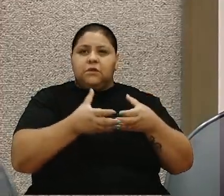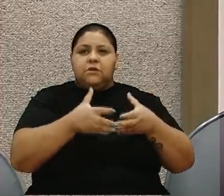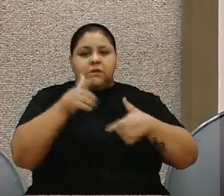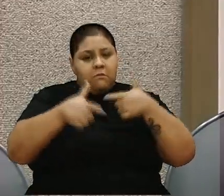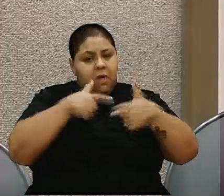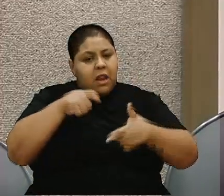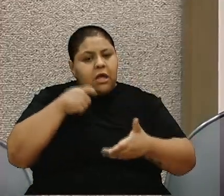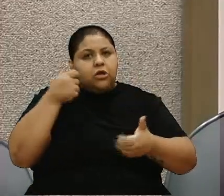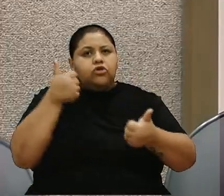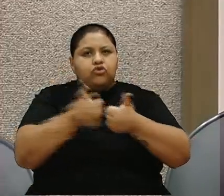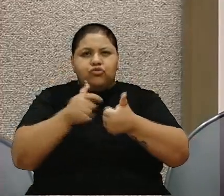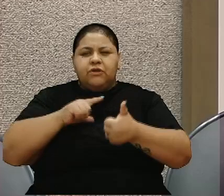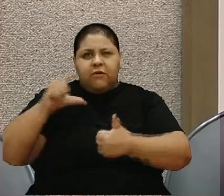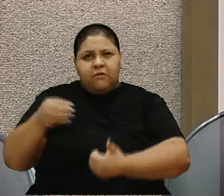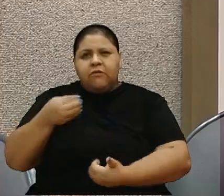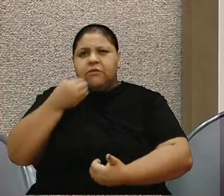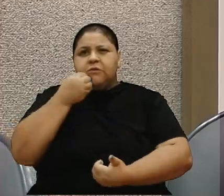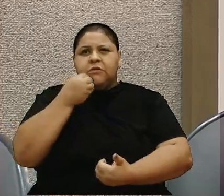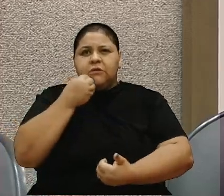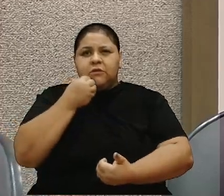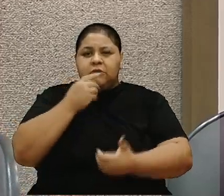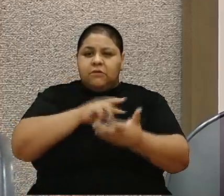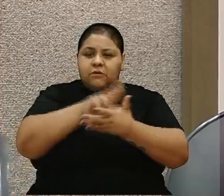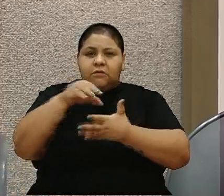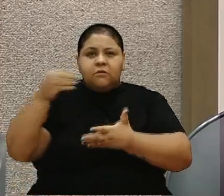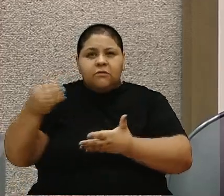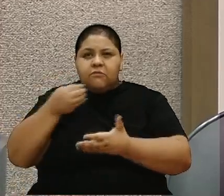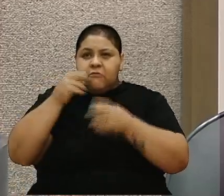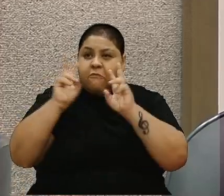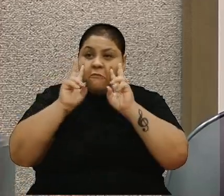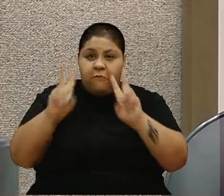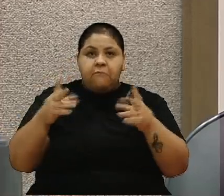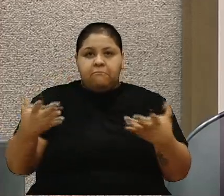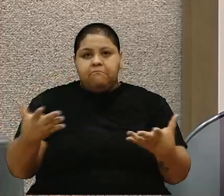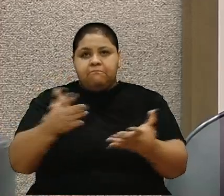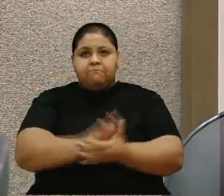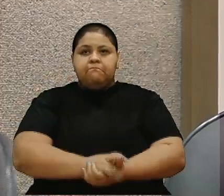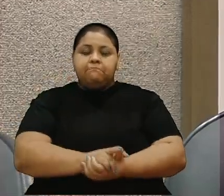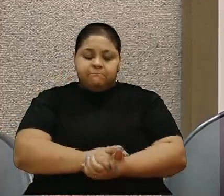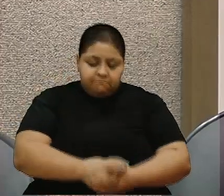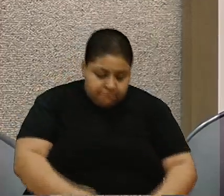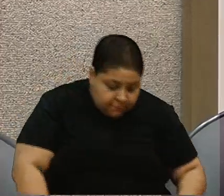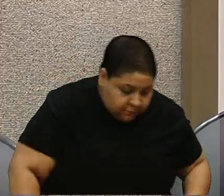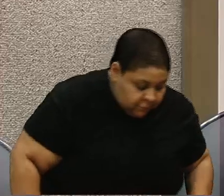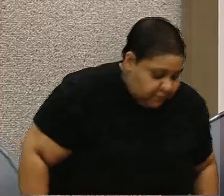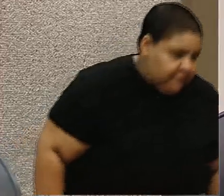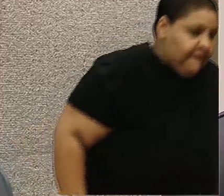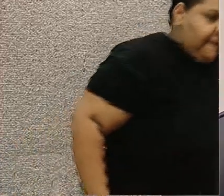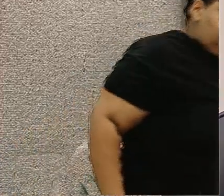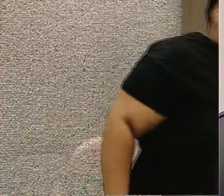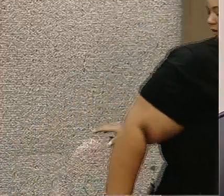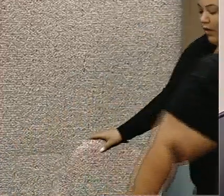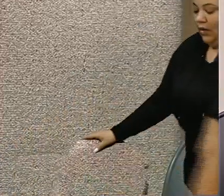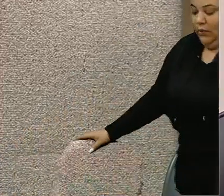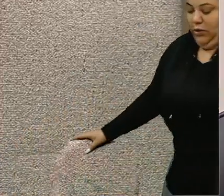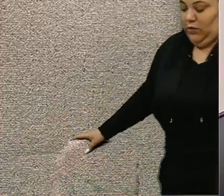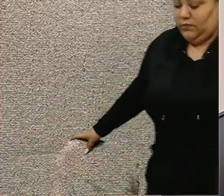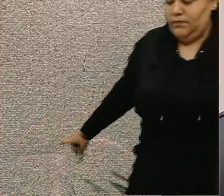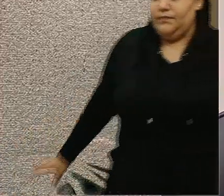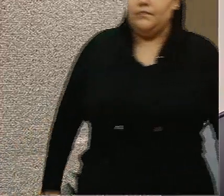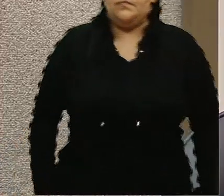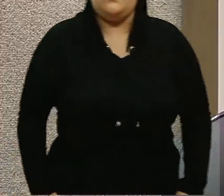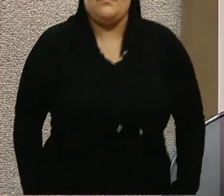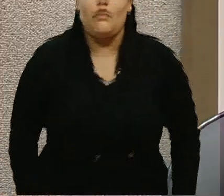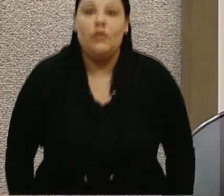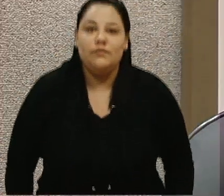né? A gente teve a oportunidade em várias oportunidades, ver isso. E fazer esse registro. E também, né,